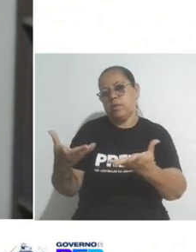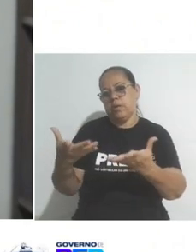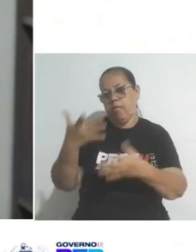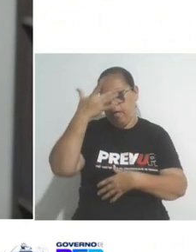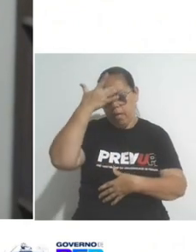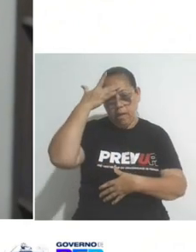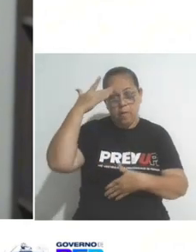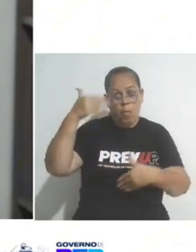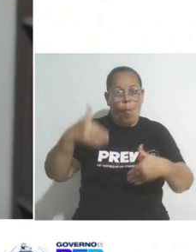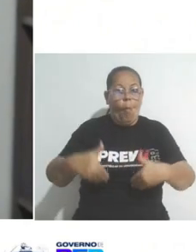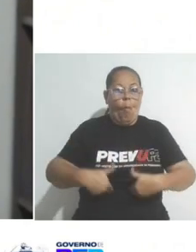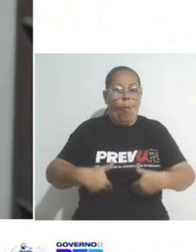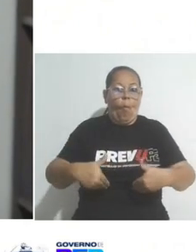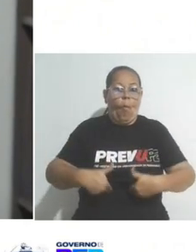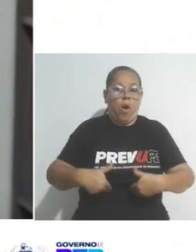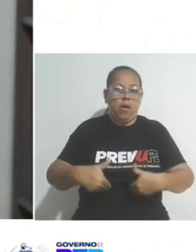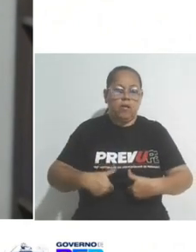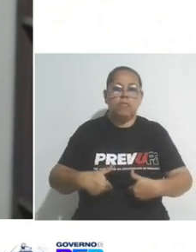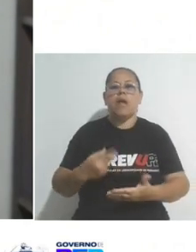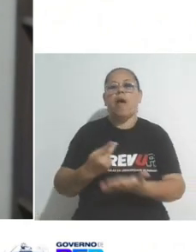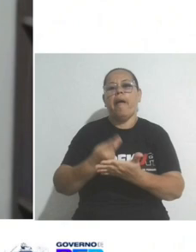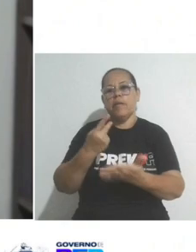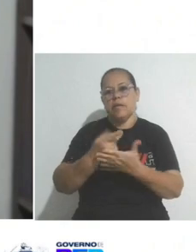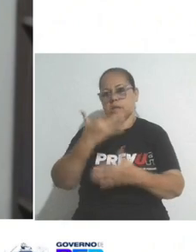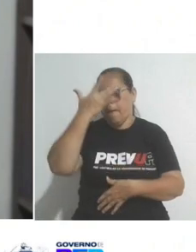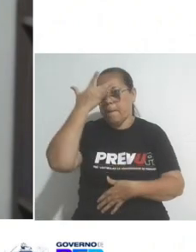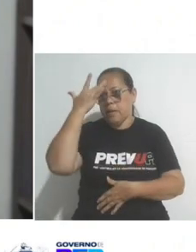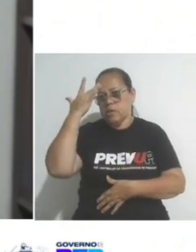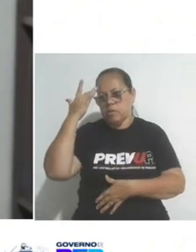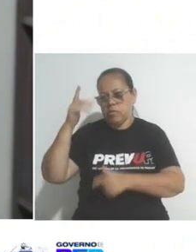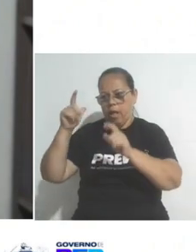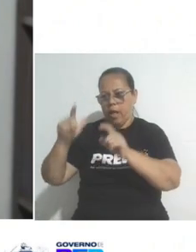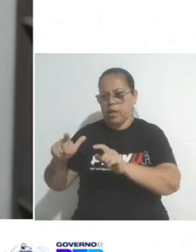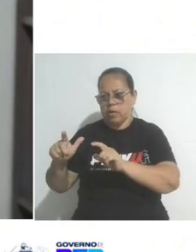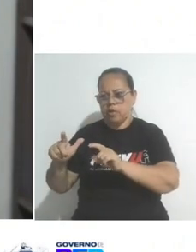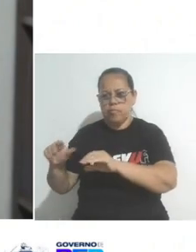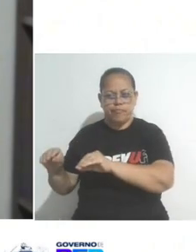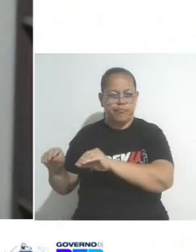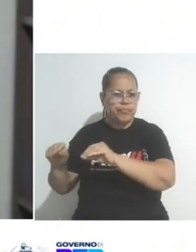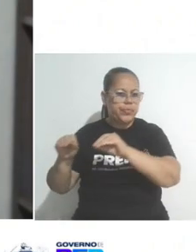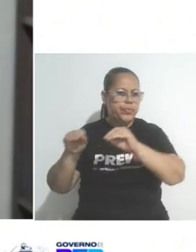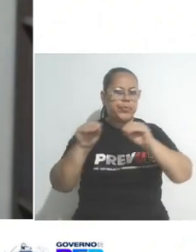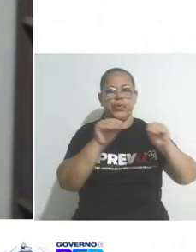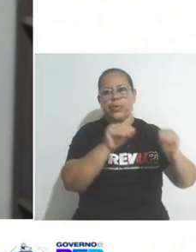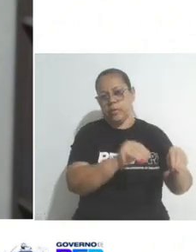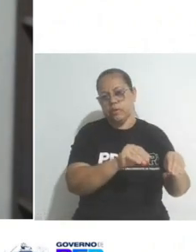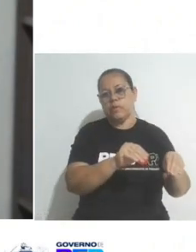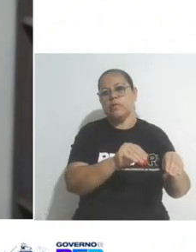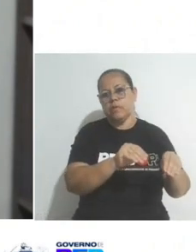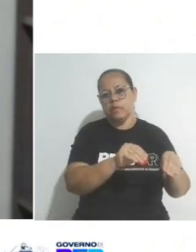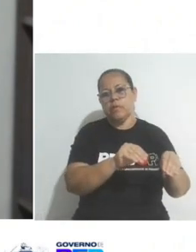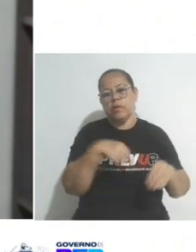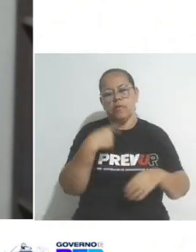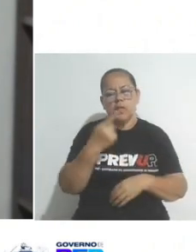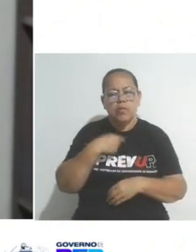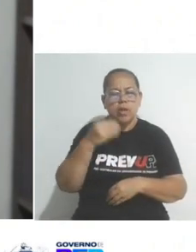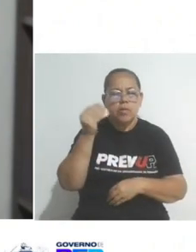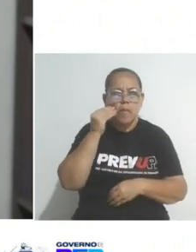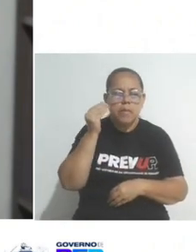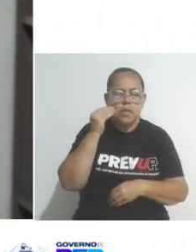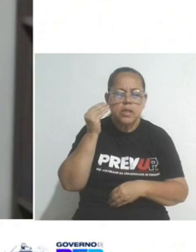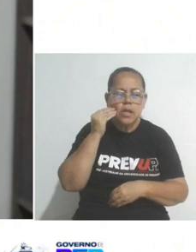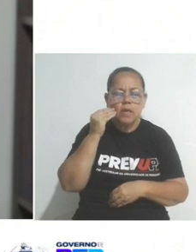fome extrema provocam essas migrações essas migrações ilegais principalmente as que nós observamos